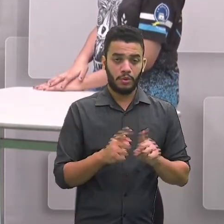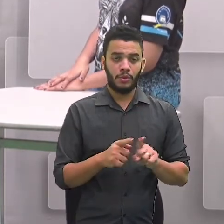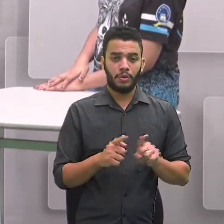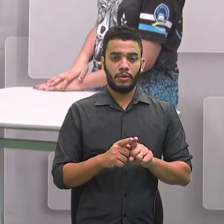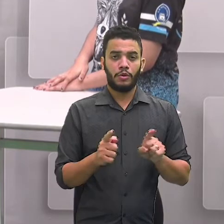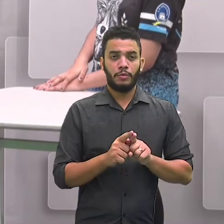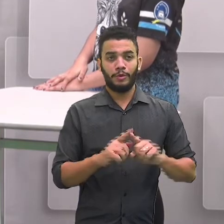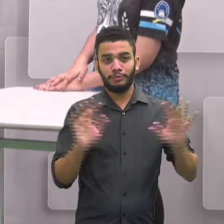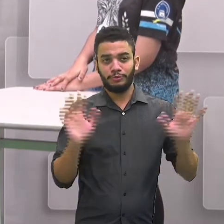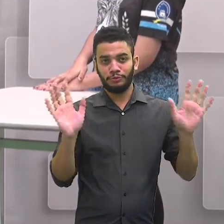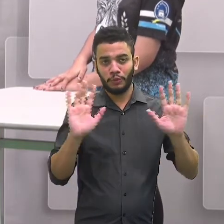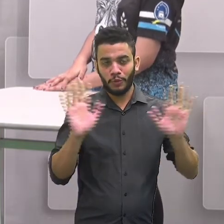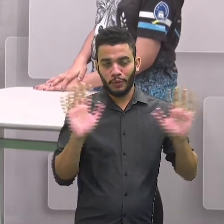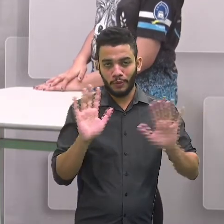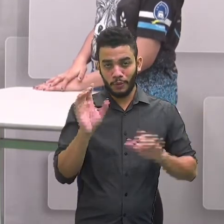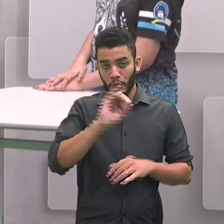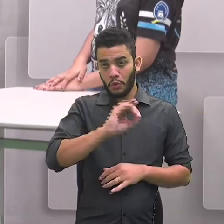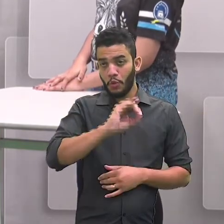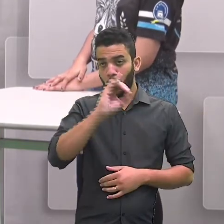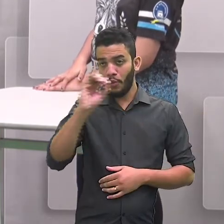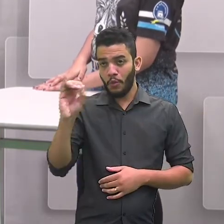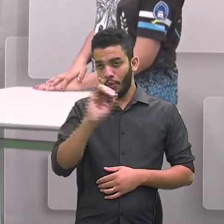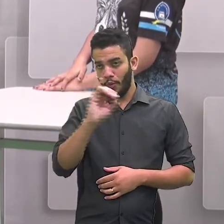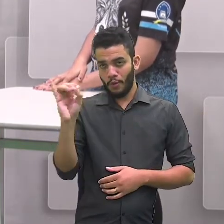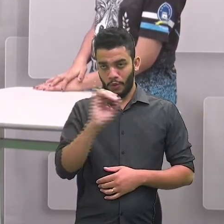para Juliana Rocha.